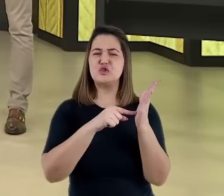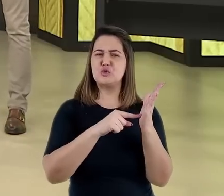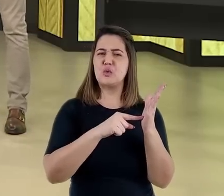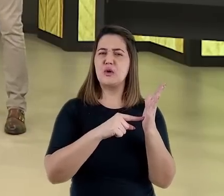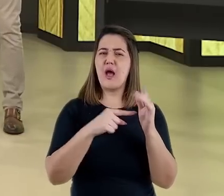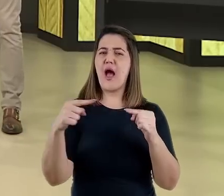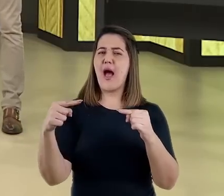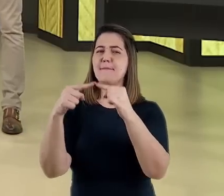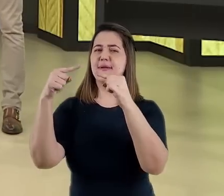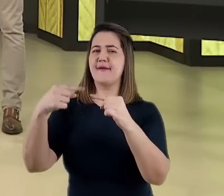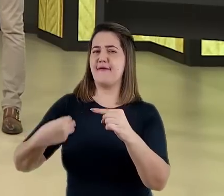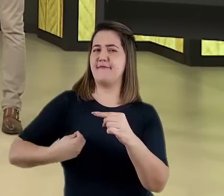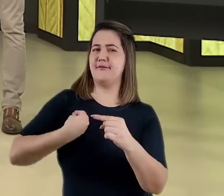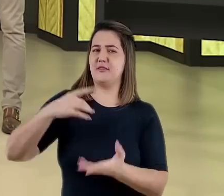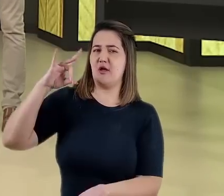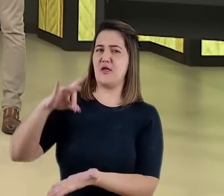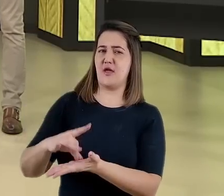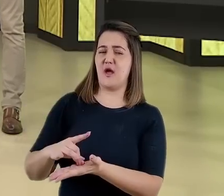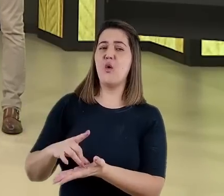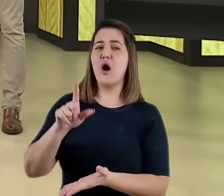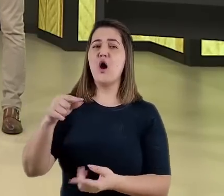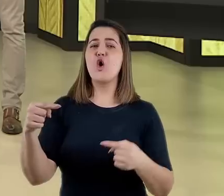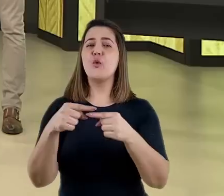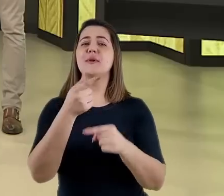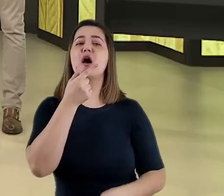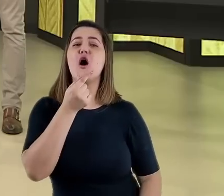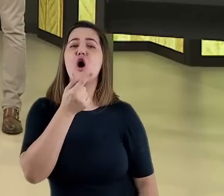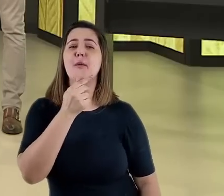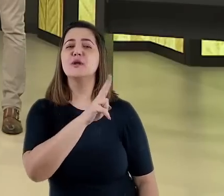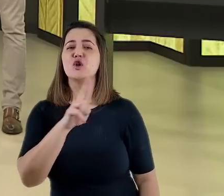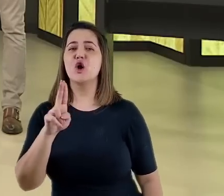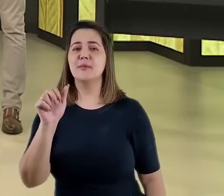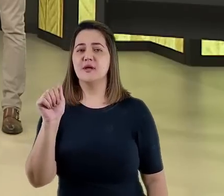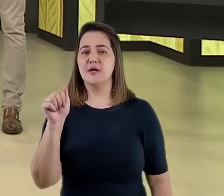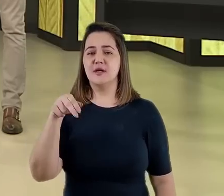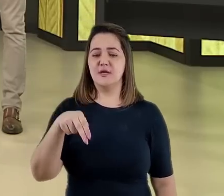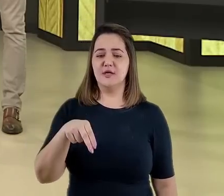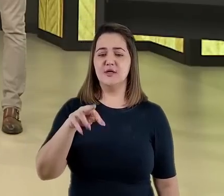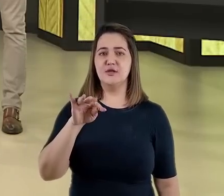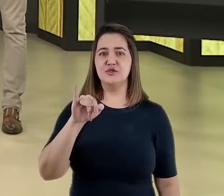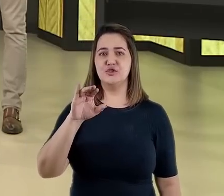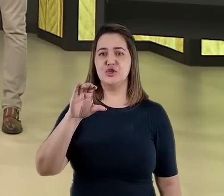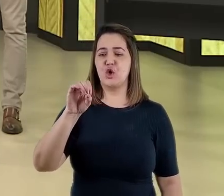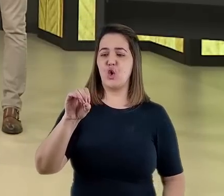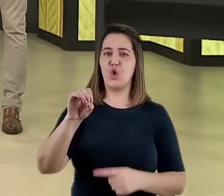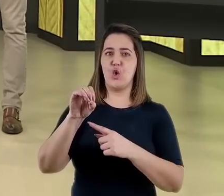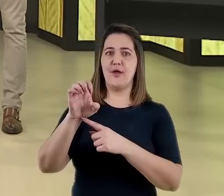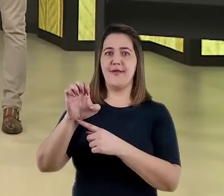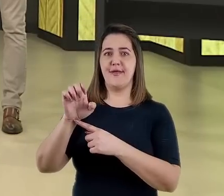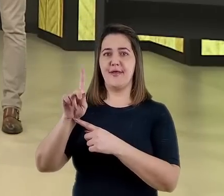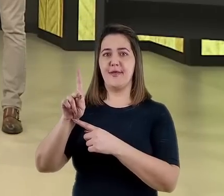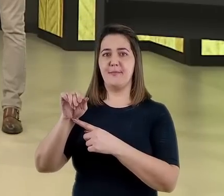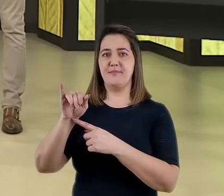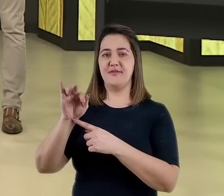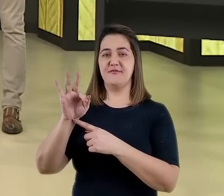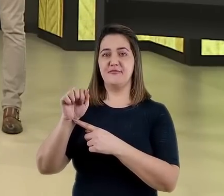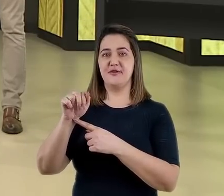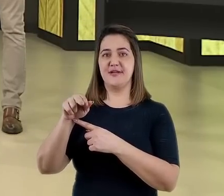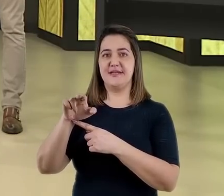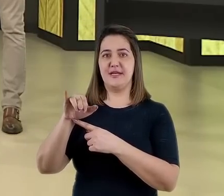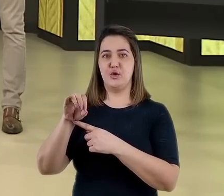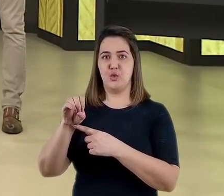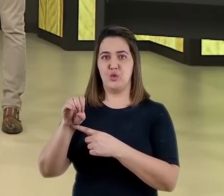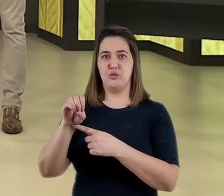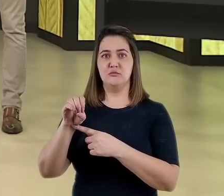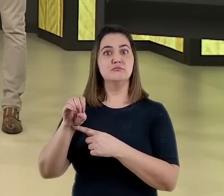falando de Antíoco Epifânio têm um problema, porque Antíoco não cresceu nestas direções apontadas pela profecia.